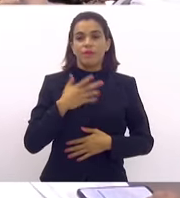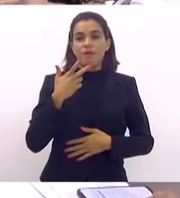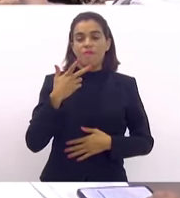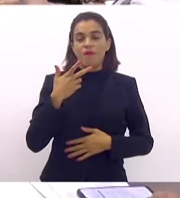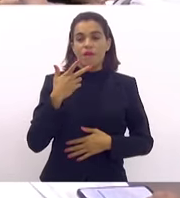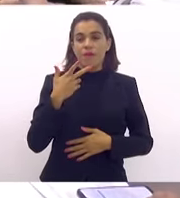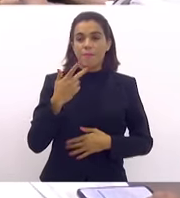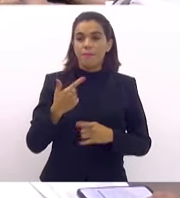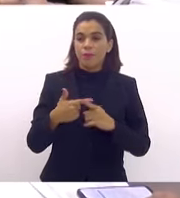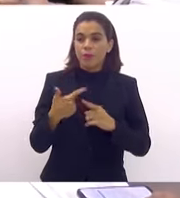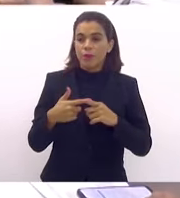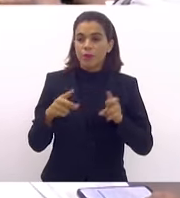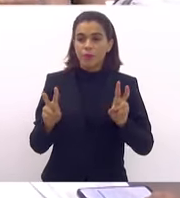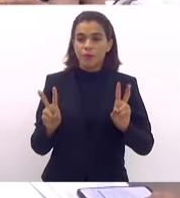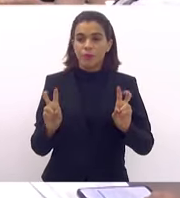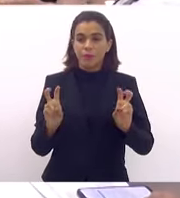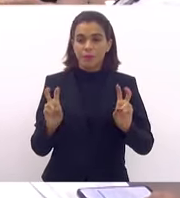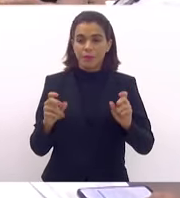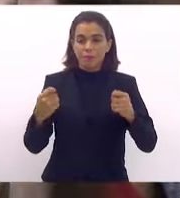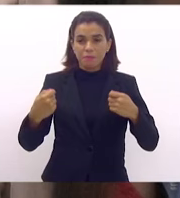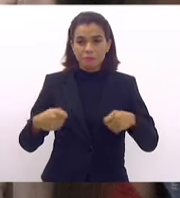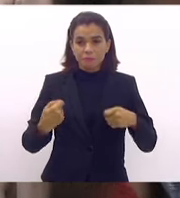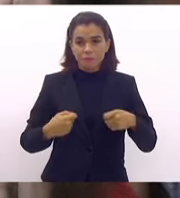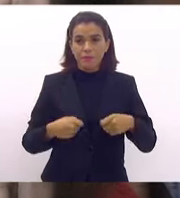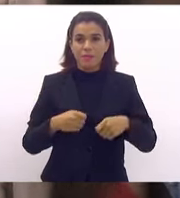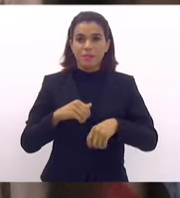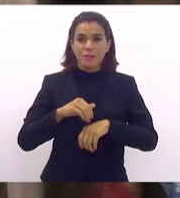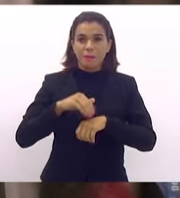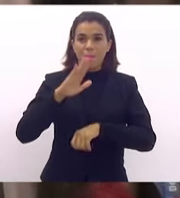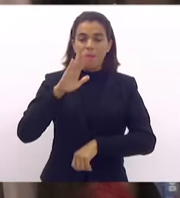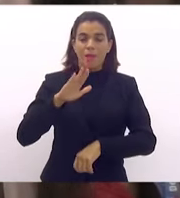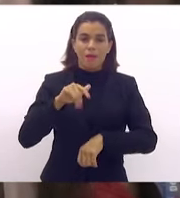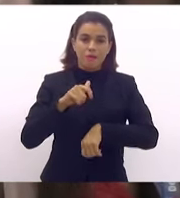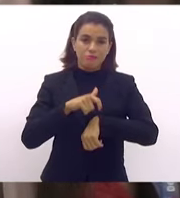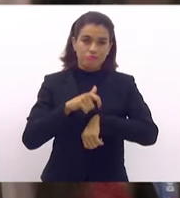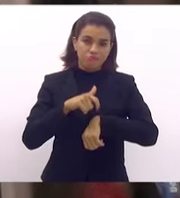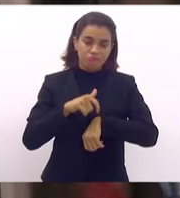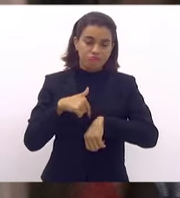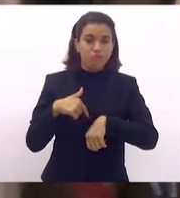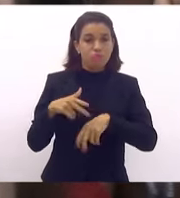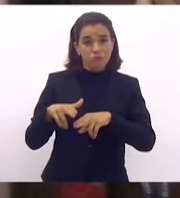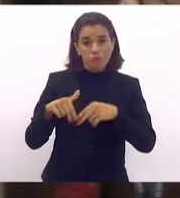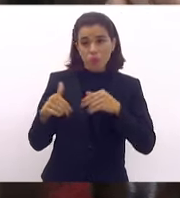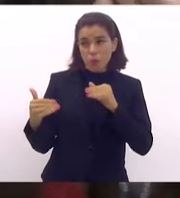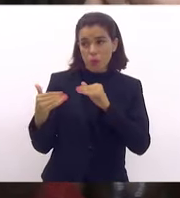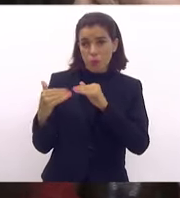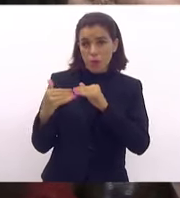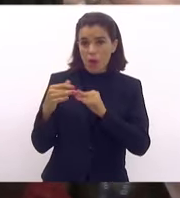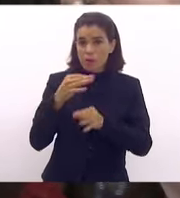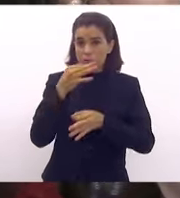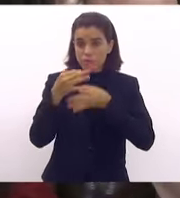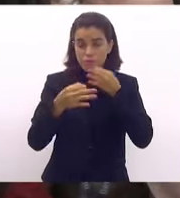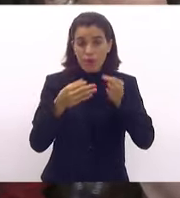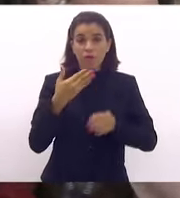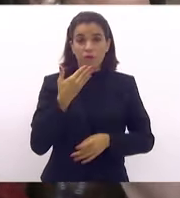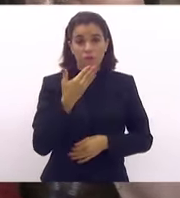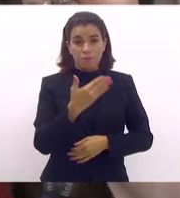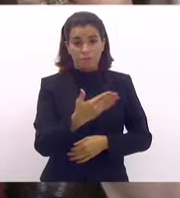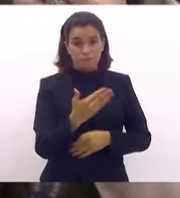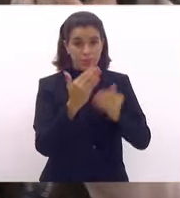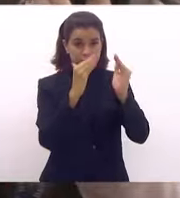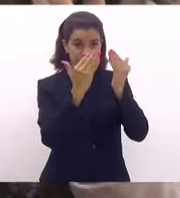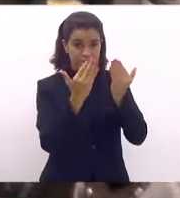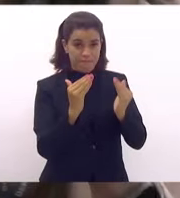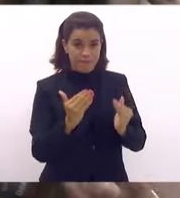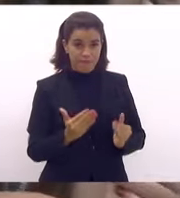um pouco mais de tempo para discussão. E eu vou concordar com a sua sugestão e eu vou pedir vistas do